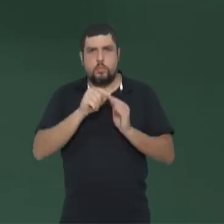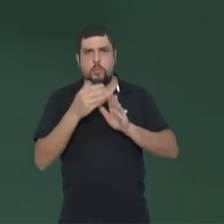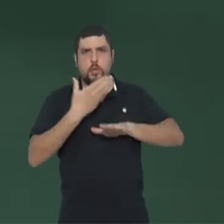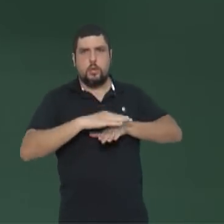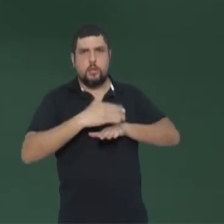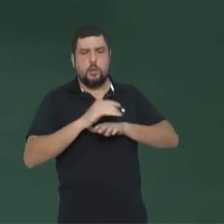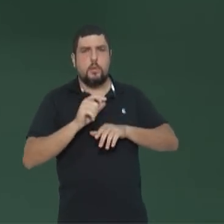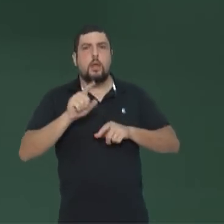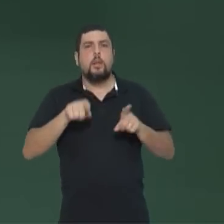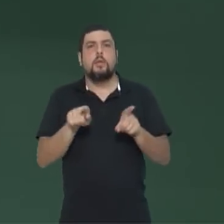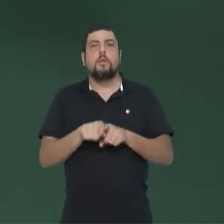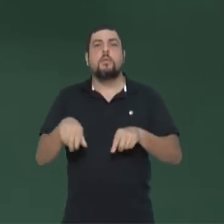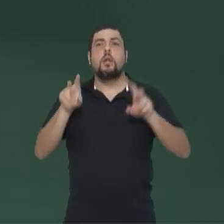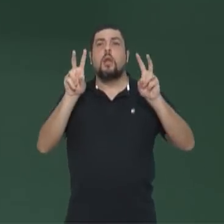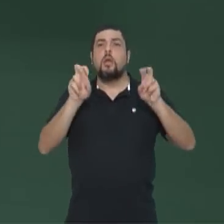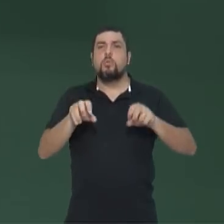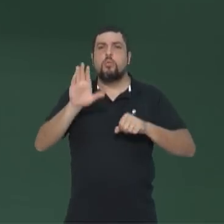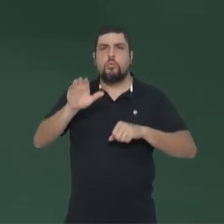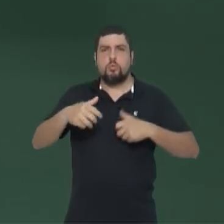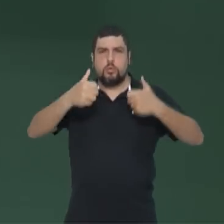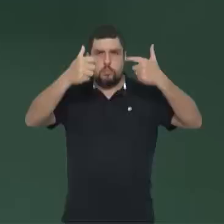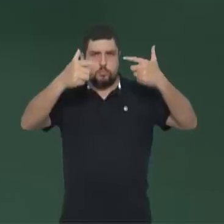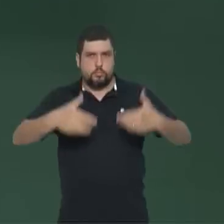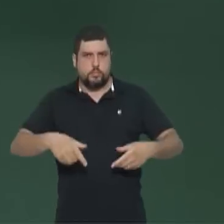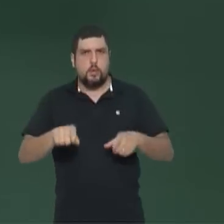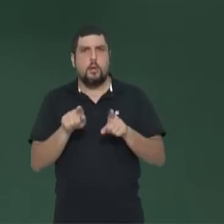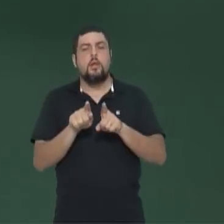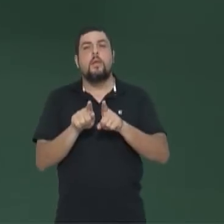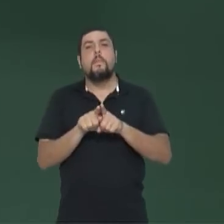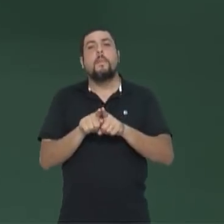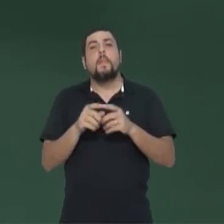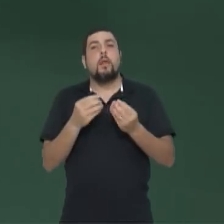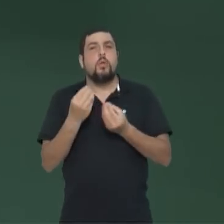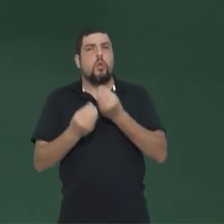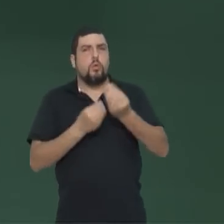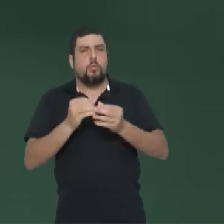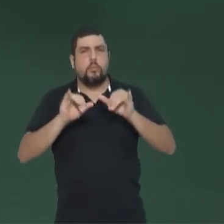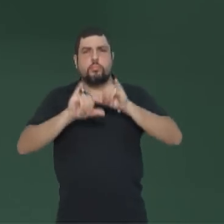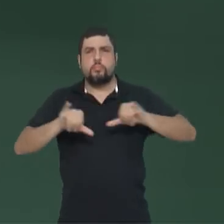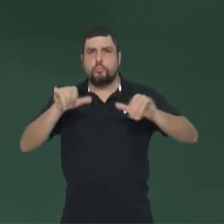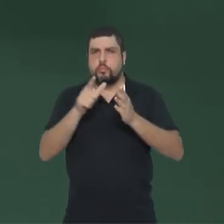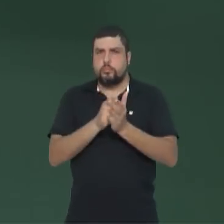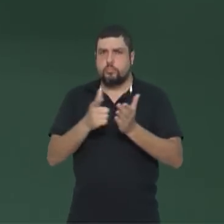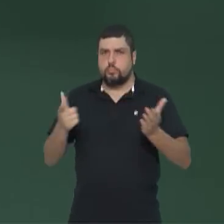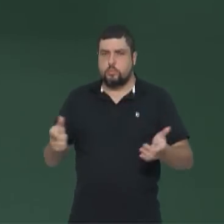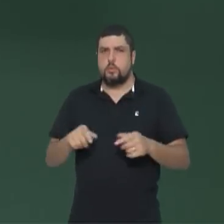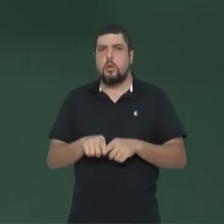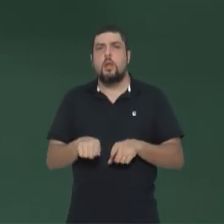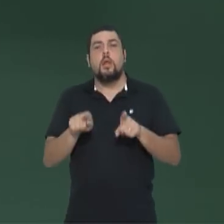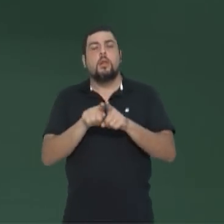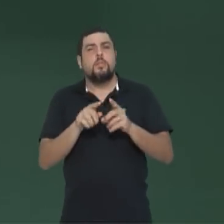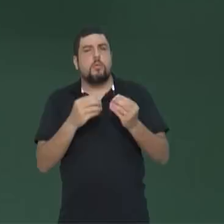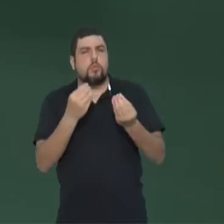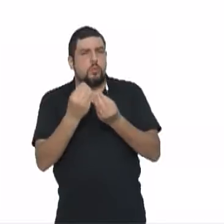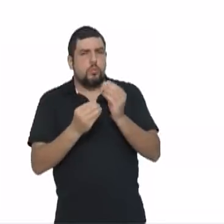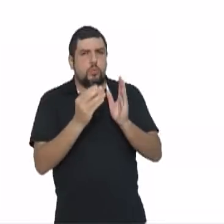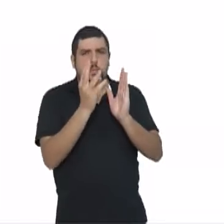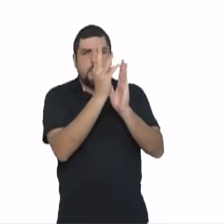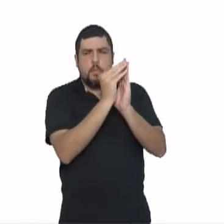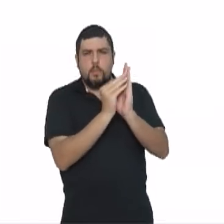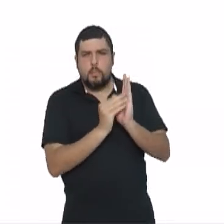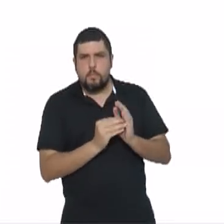que a gente já havia abordado, já havia sido publicada, revisamos a sua forma